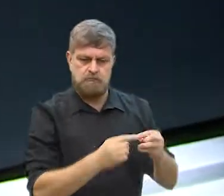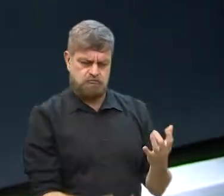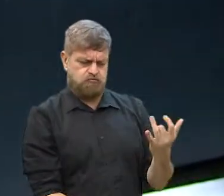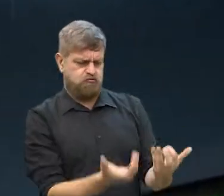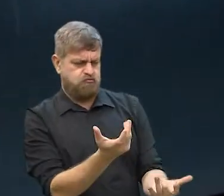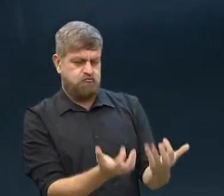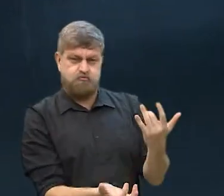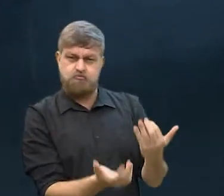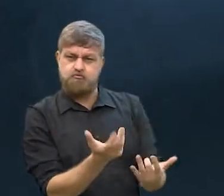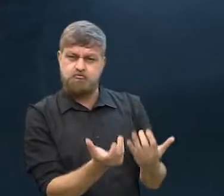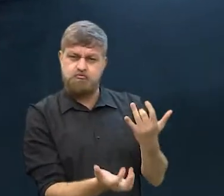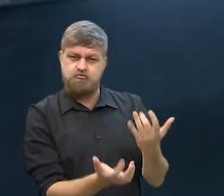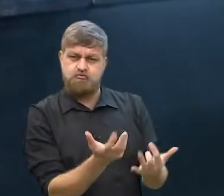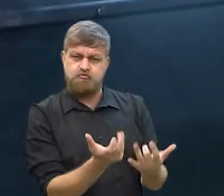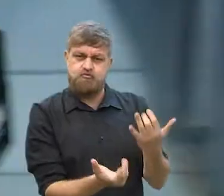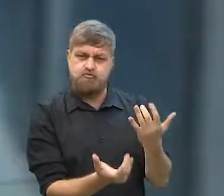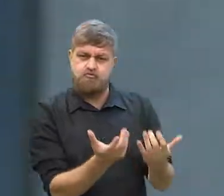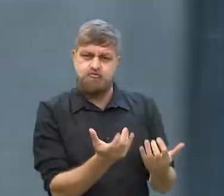forte.